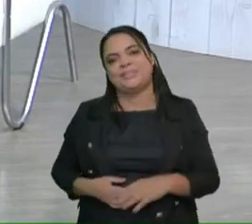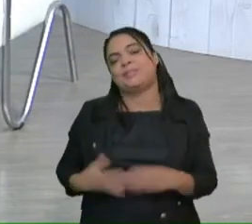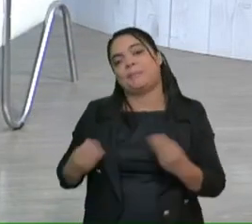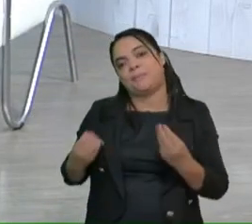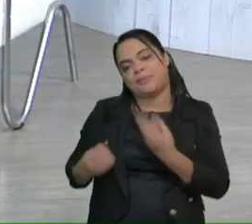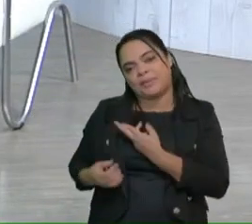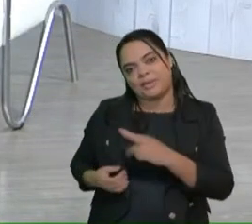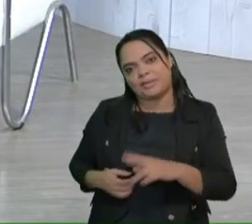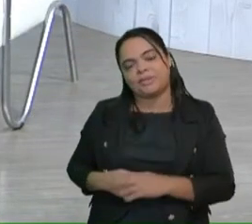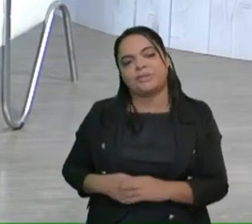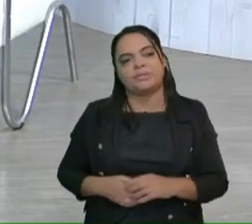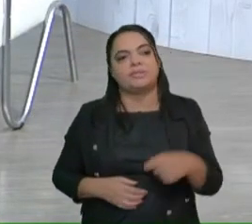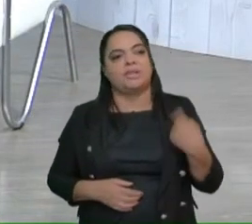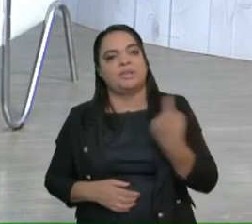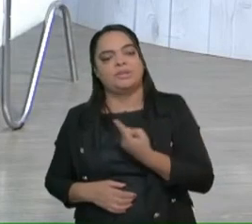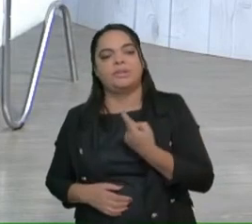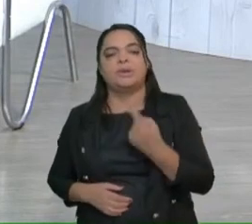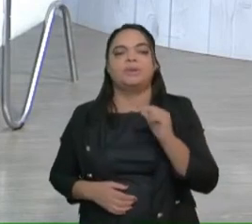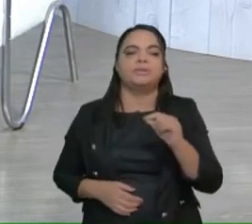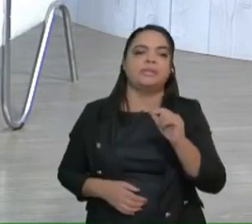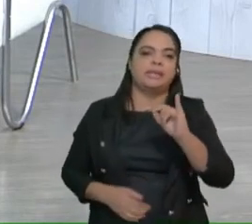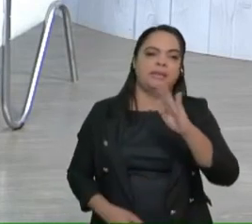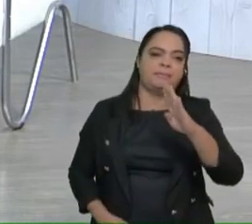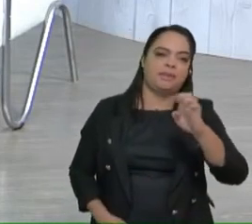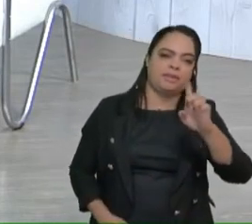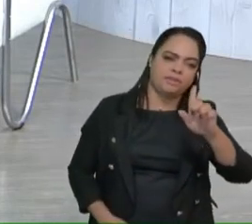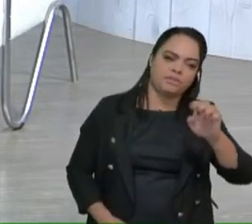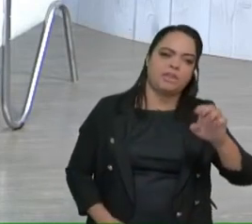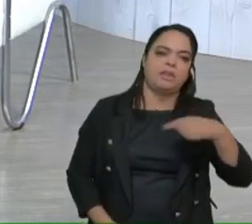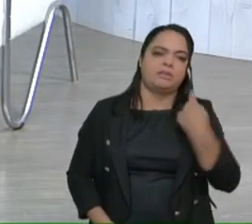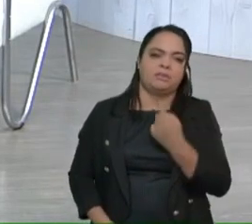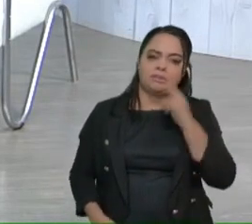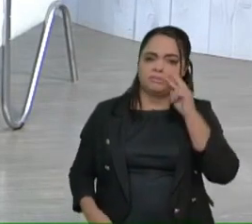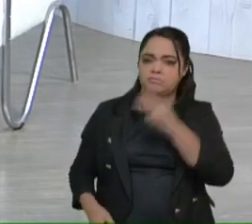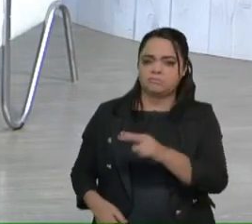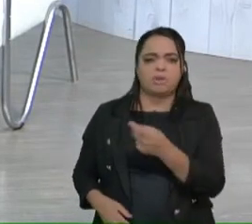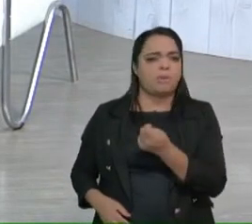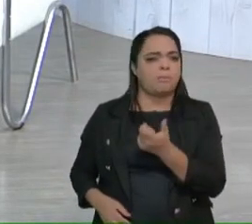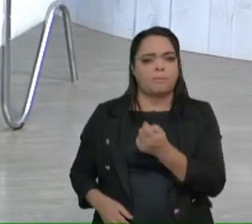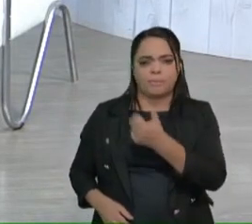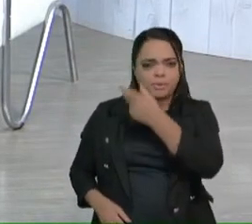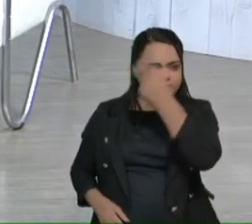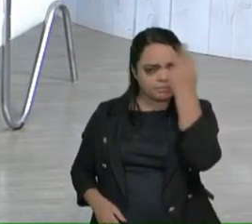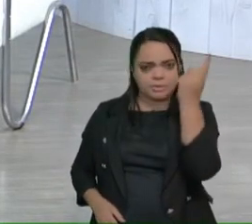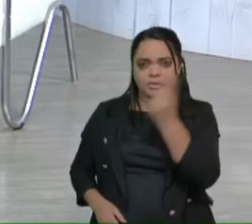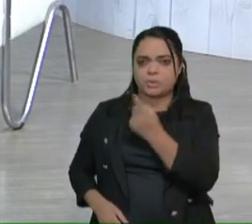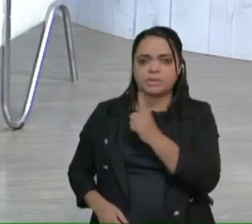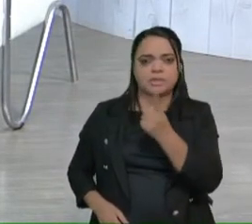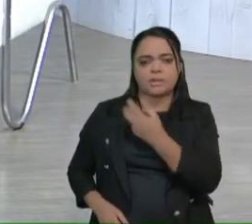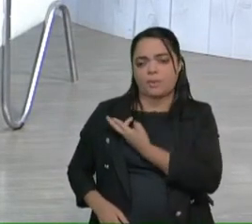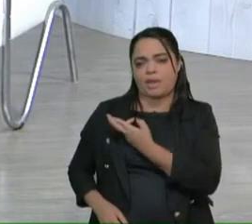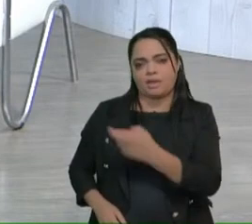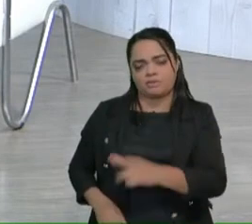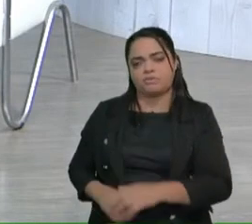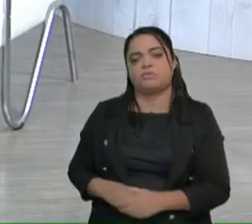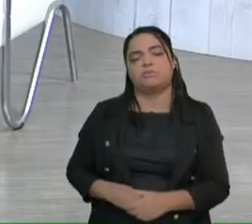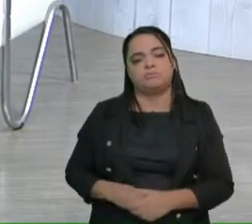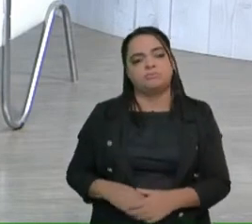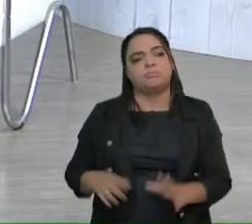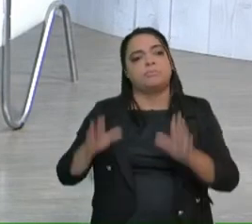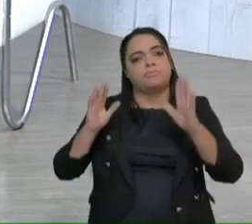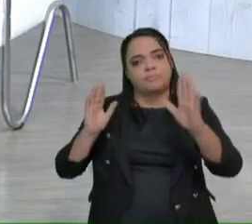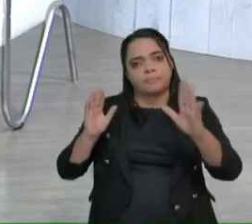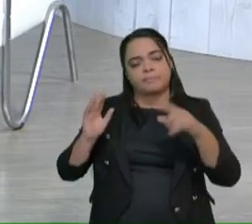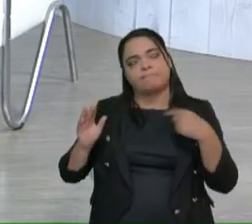né Nós temos pelos últimos dados do IBGE uma quantidade pequena de pessoas que se dizem não religiosas mas